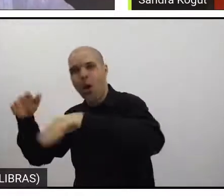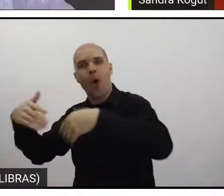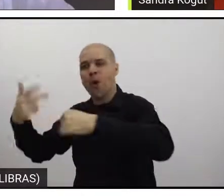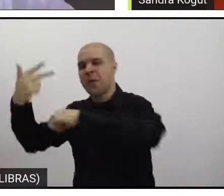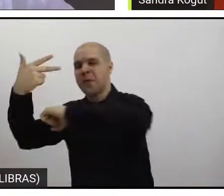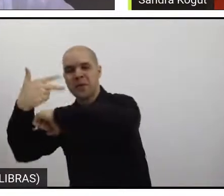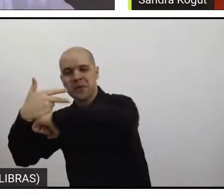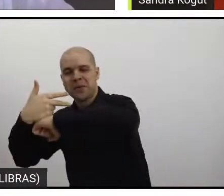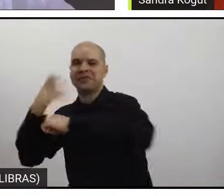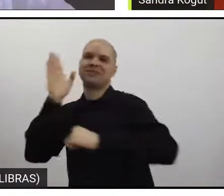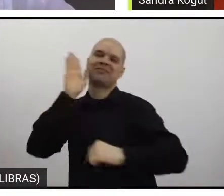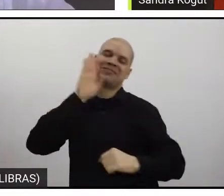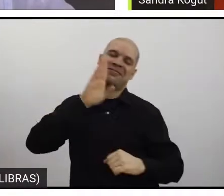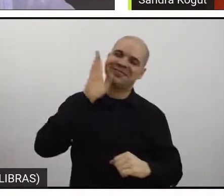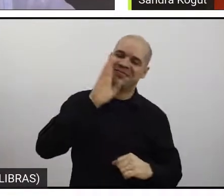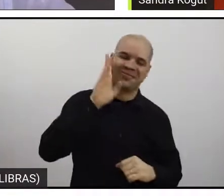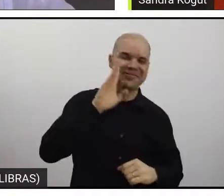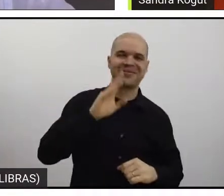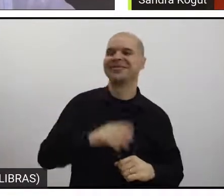é difícil.